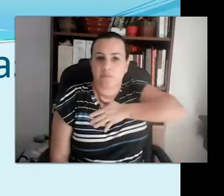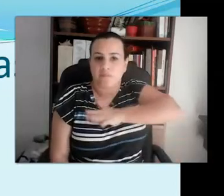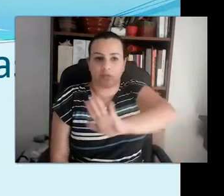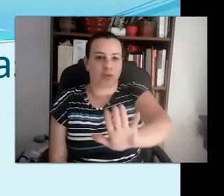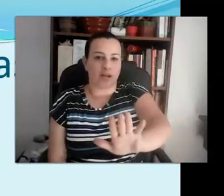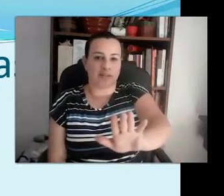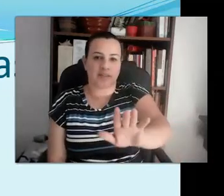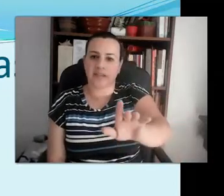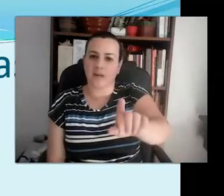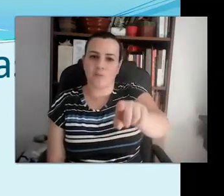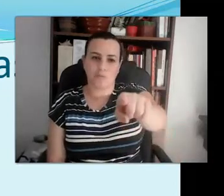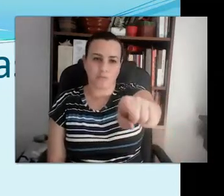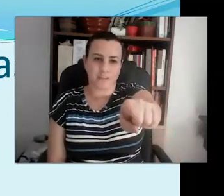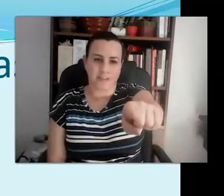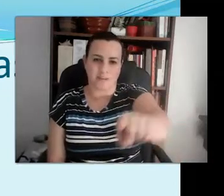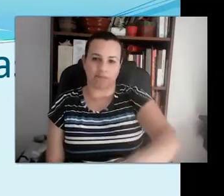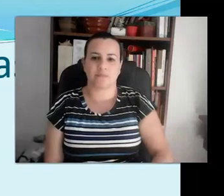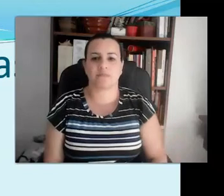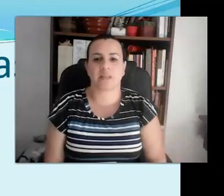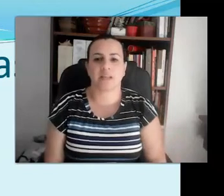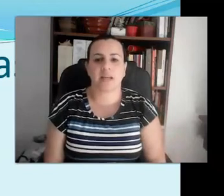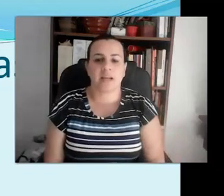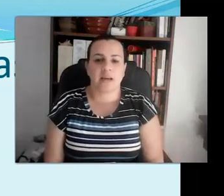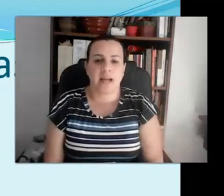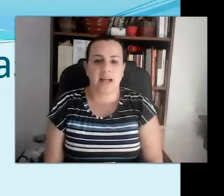amigo gosta, não você.